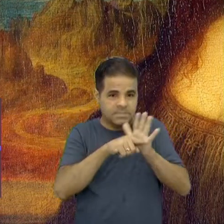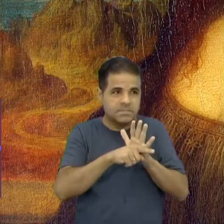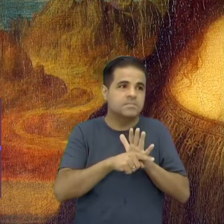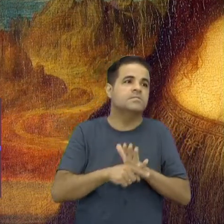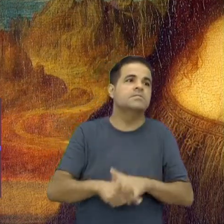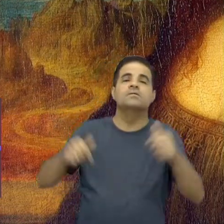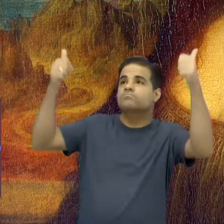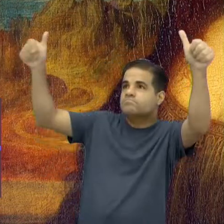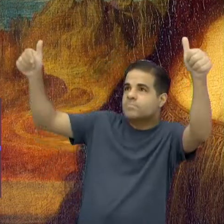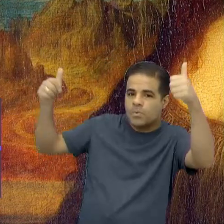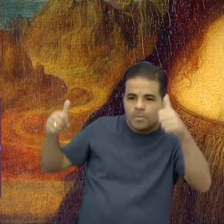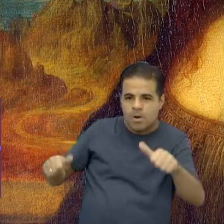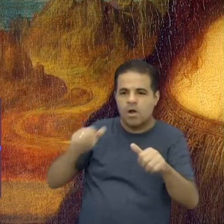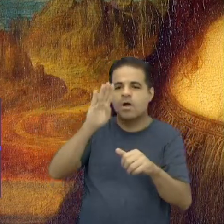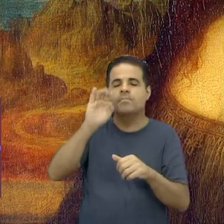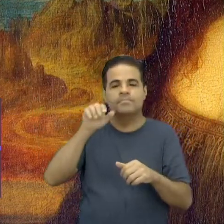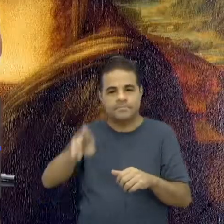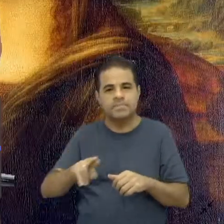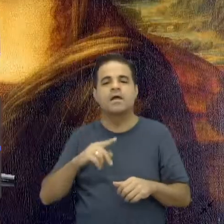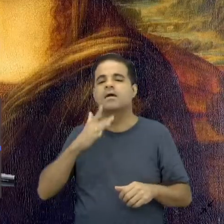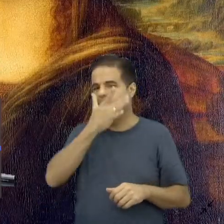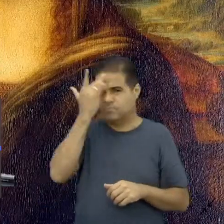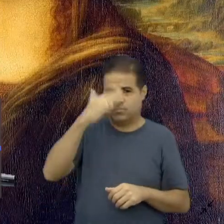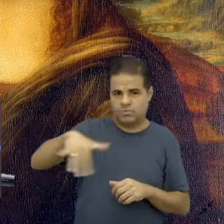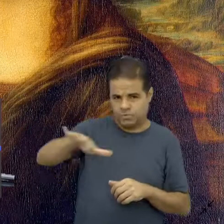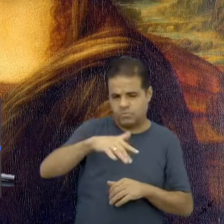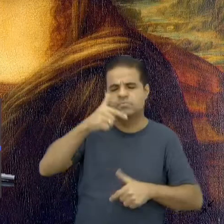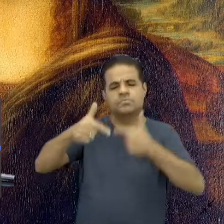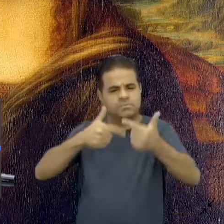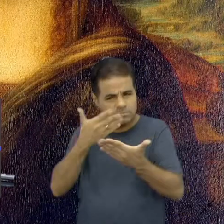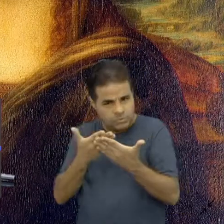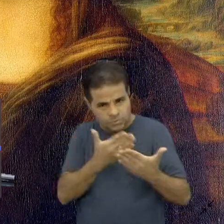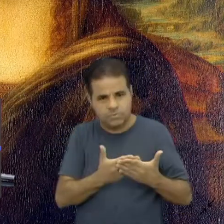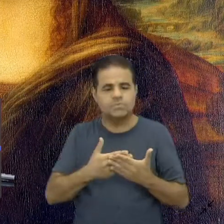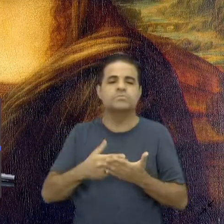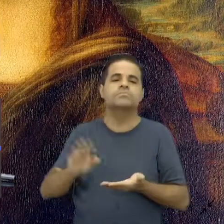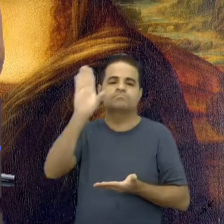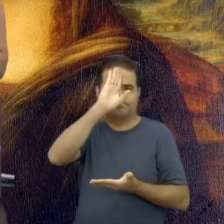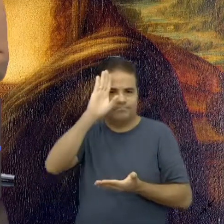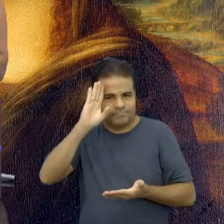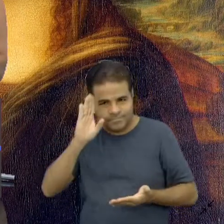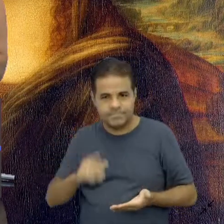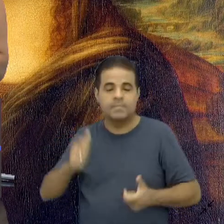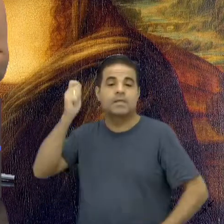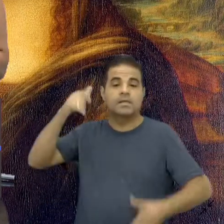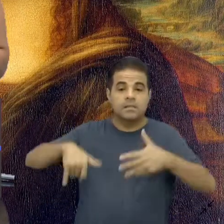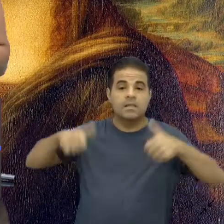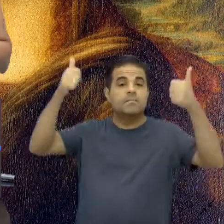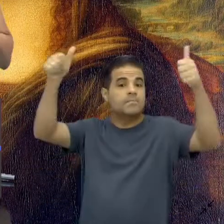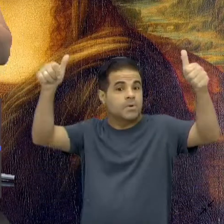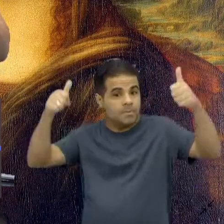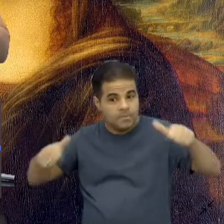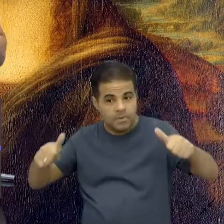sempre utilizado no mundo acadêmico, né, Pro Fernanda? É verdade, bem lembrado. Agora lembrei desses pôsteres também, falando da